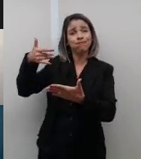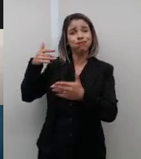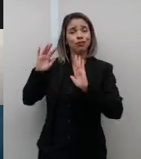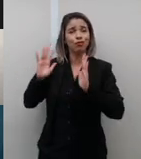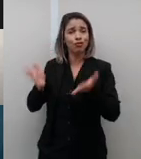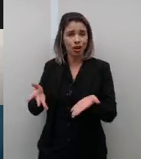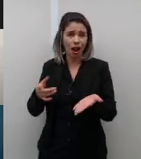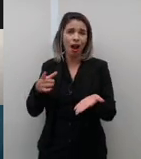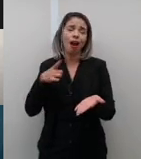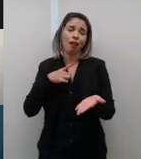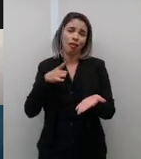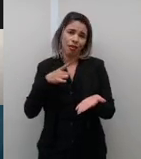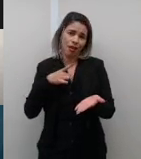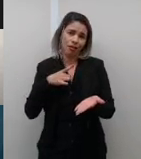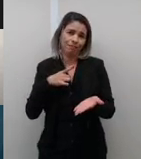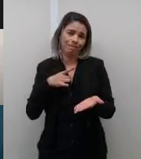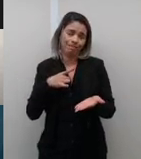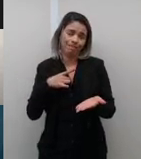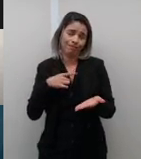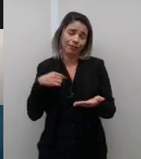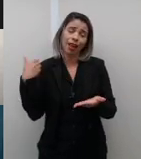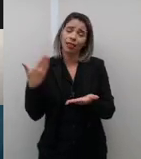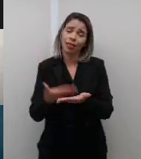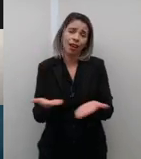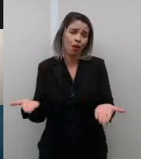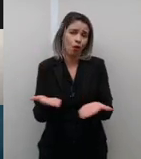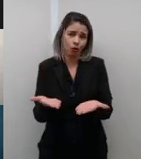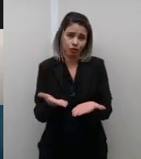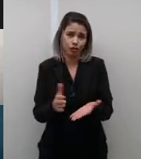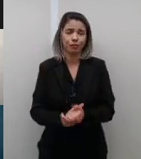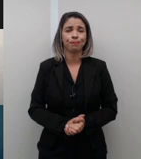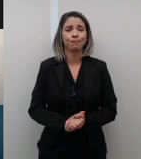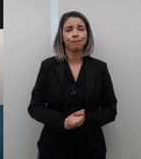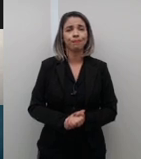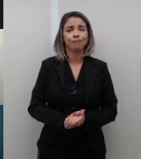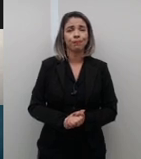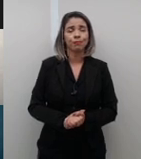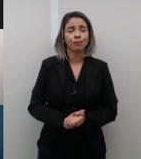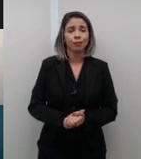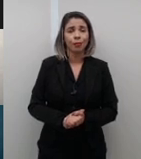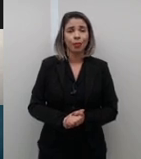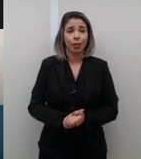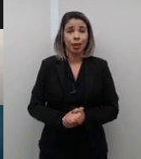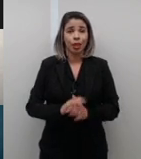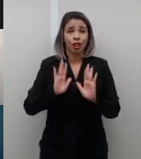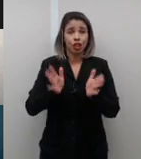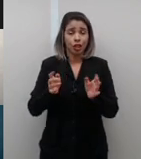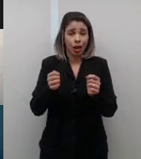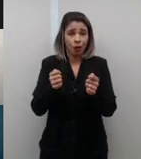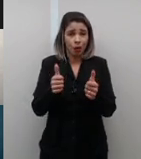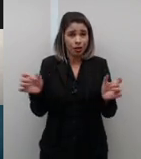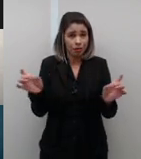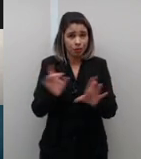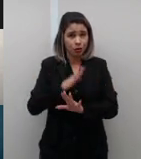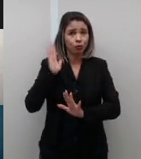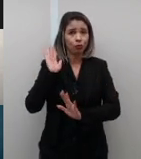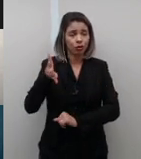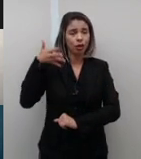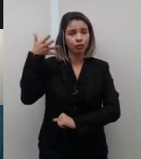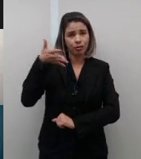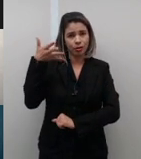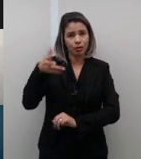século passado, excelência. E já seguindo ao final da minha sustentação, com relação ao mérito do